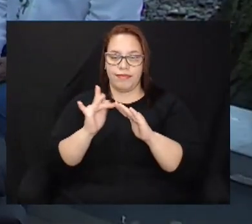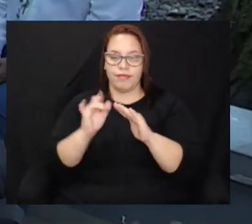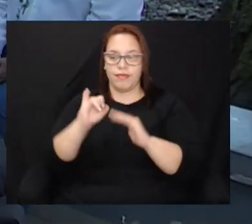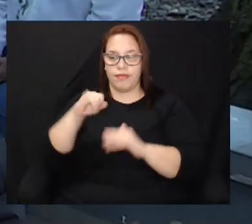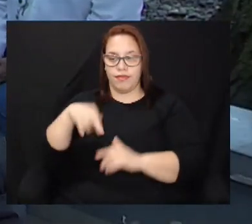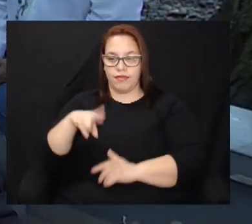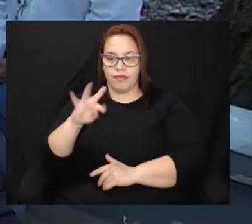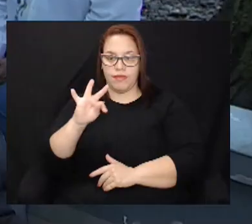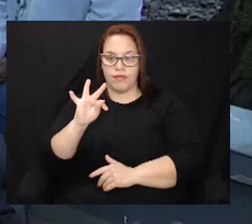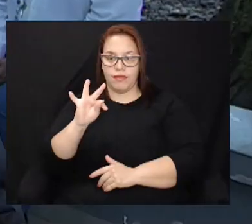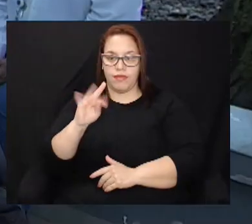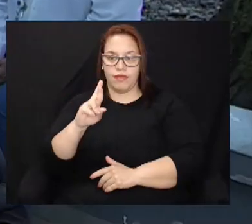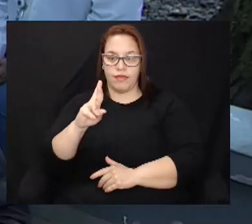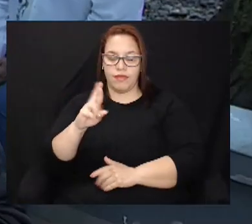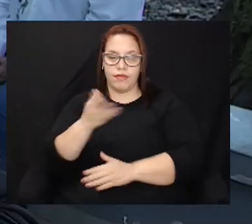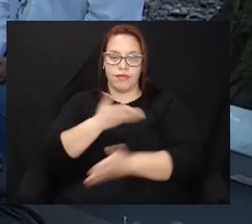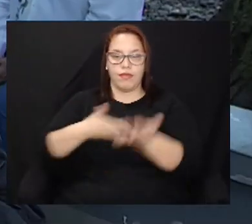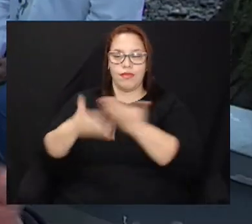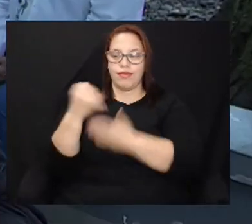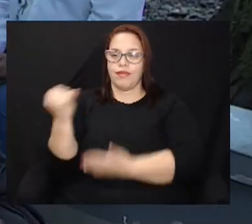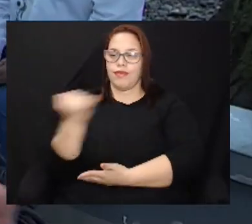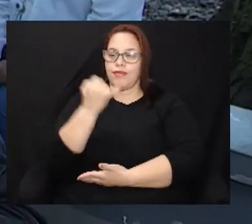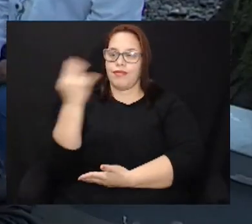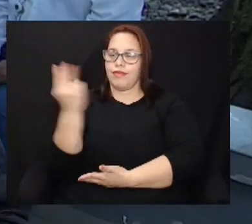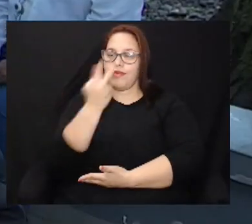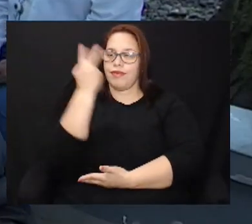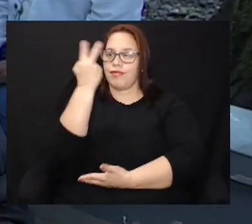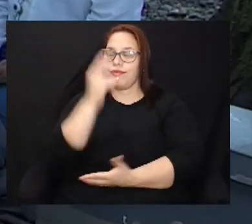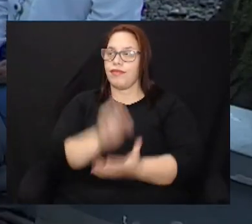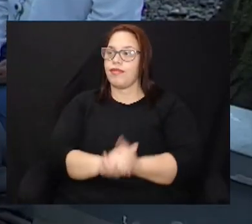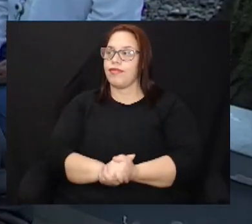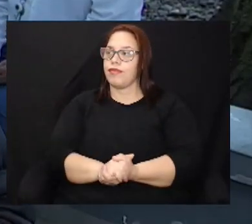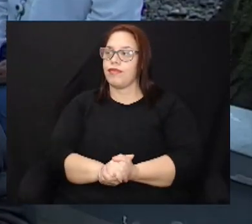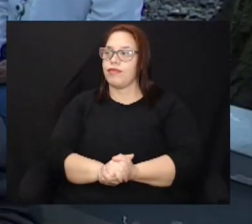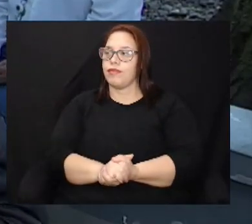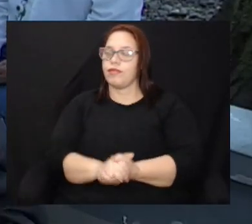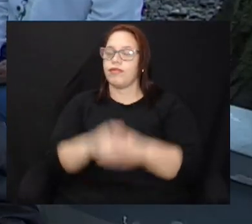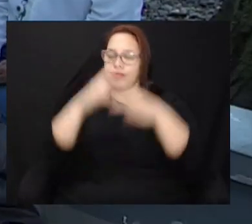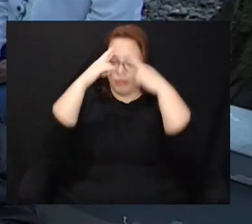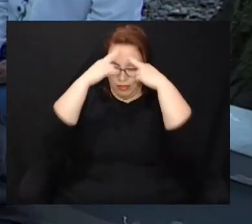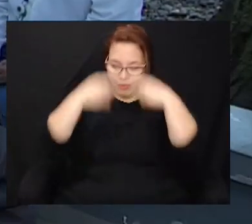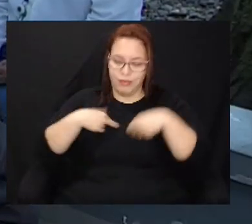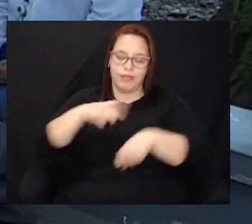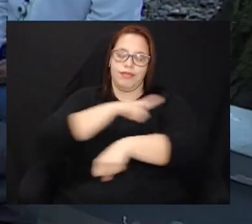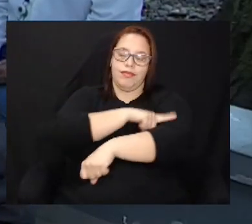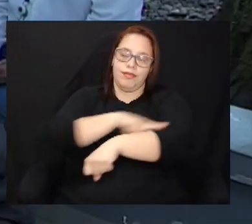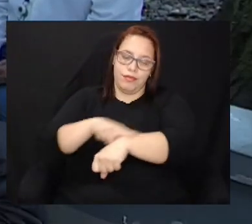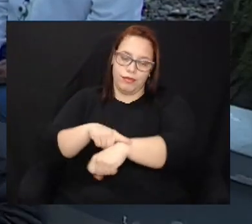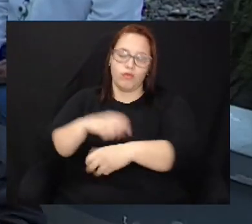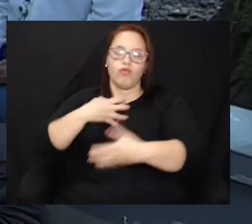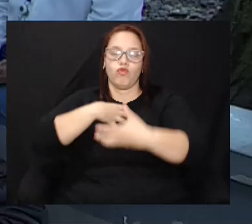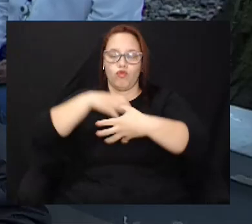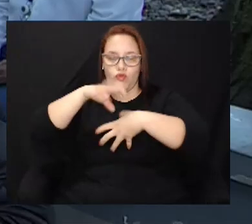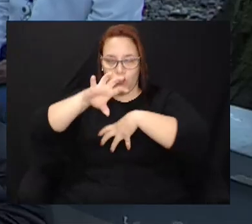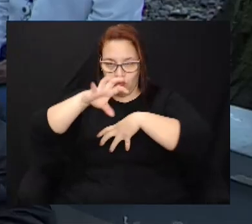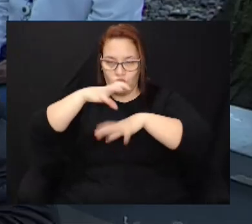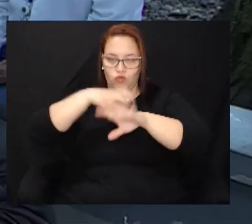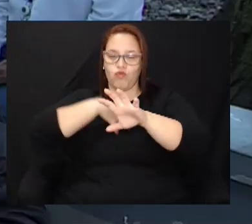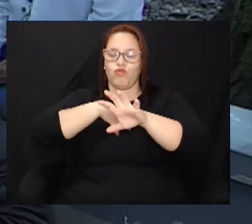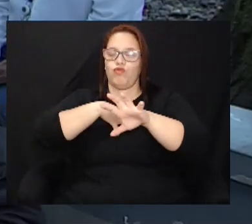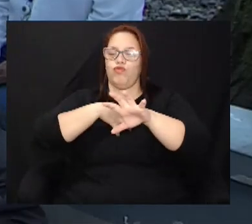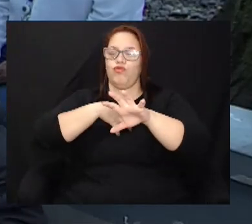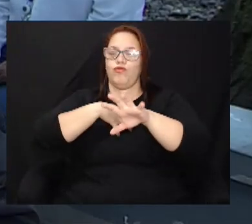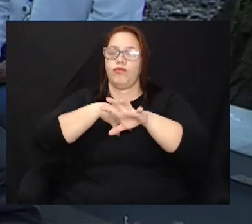elas precisam ser valorizadas, né? A gente tem que trabalhar com respeito, né, com aquela empatia, né, todo mundo tem suas